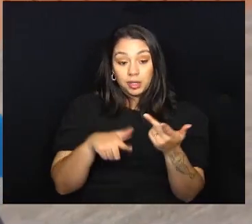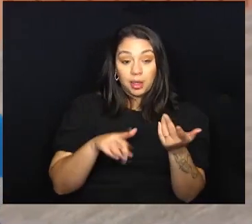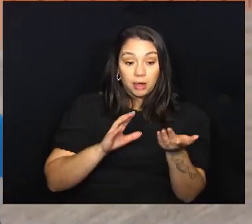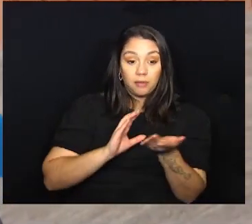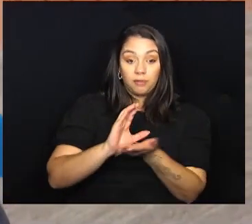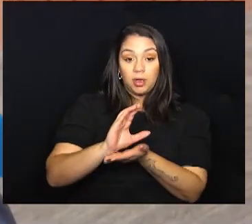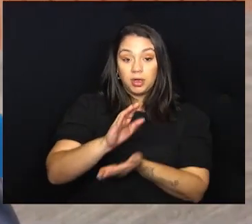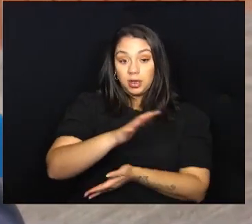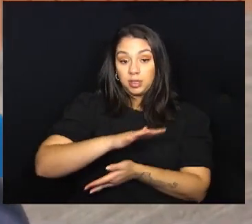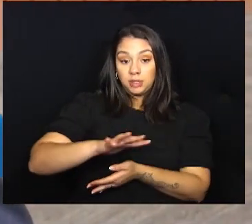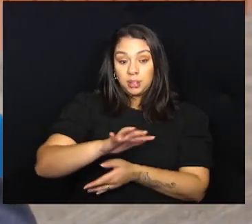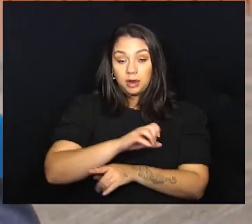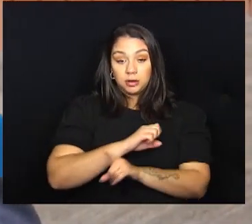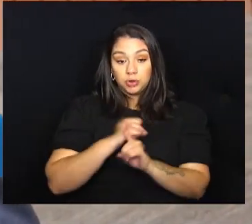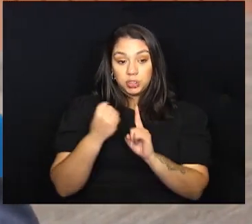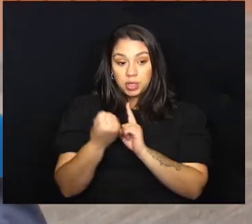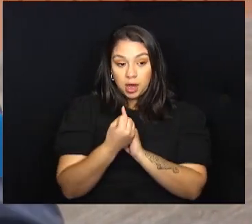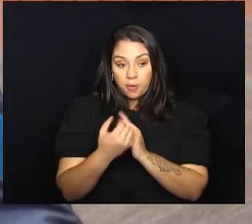áreas sociais,